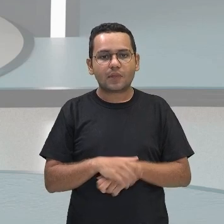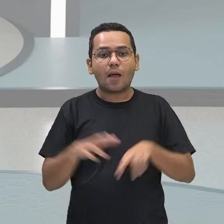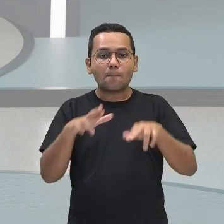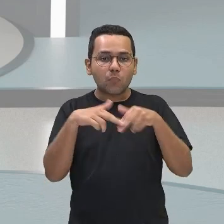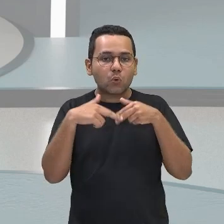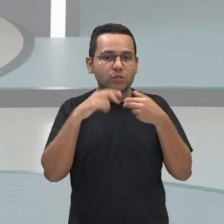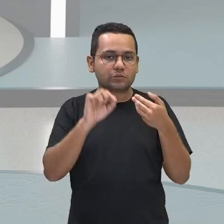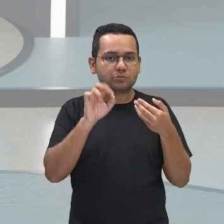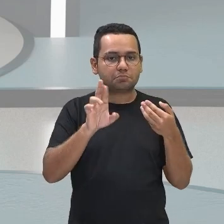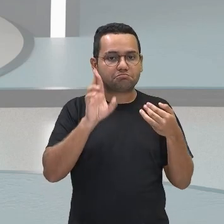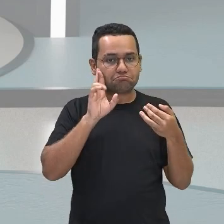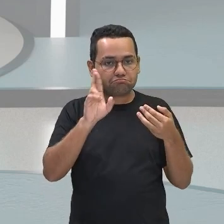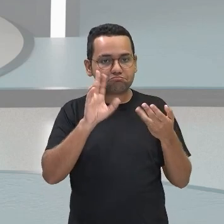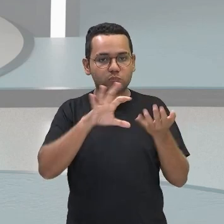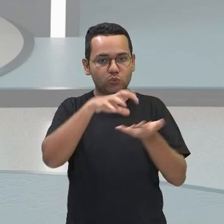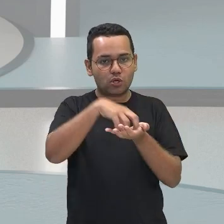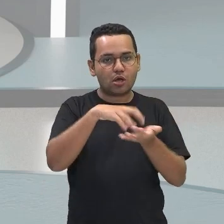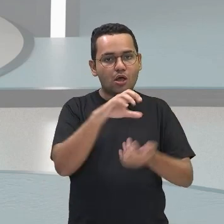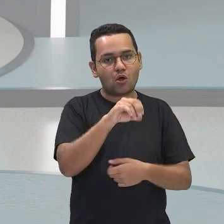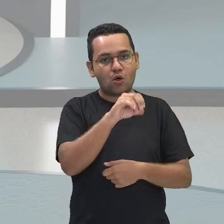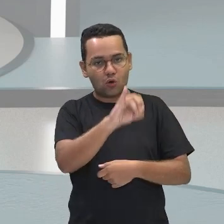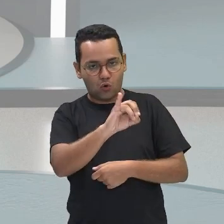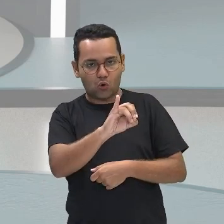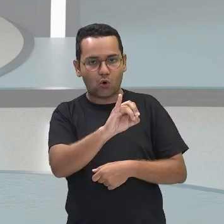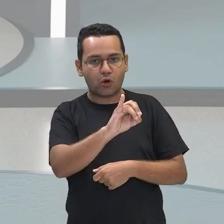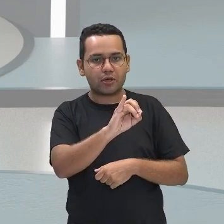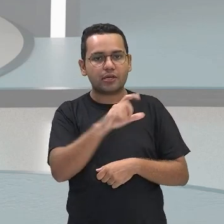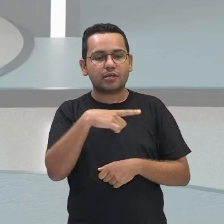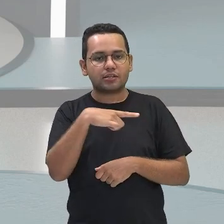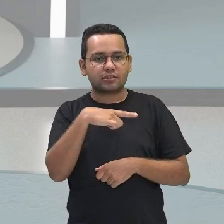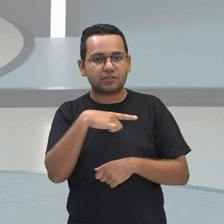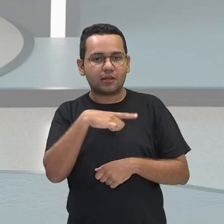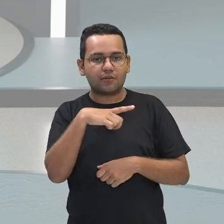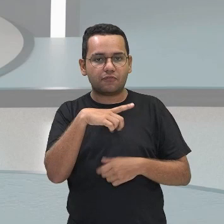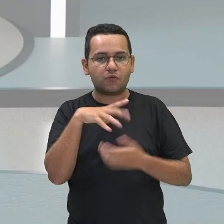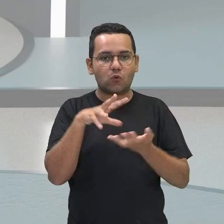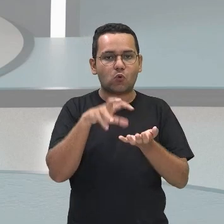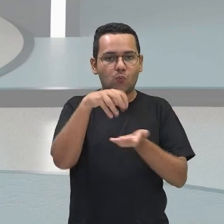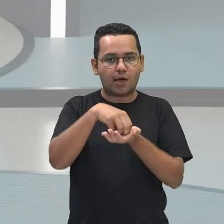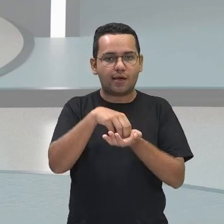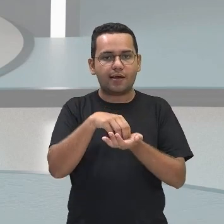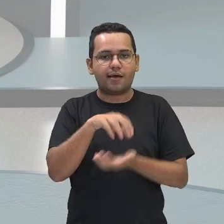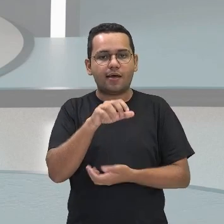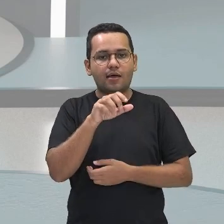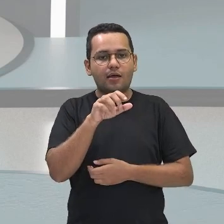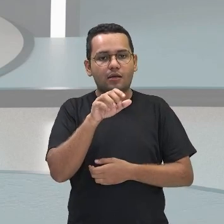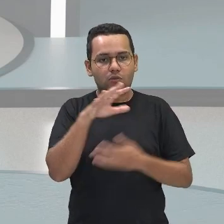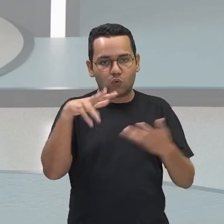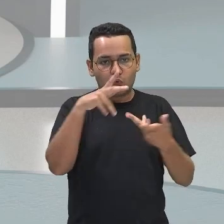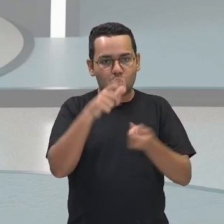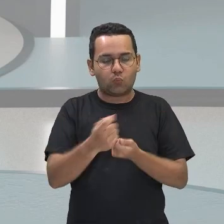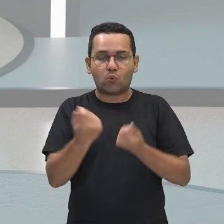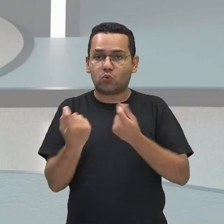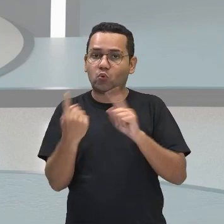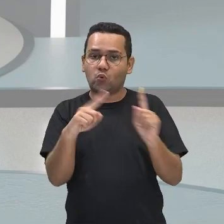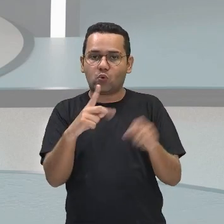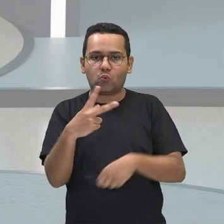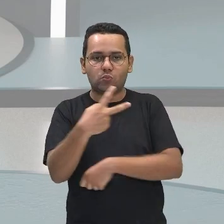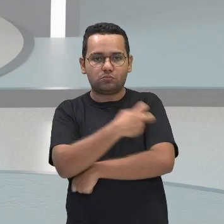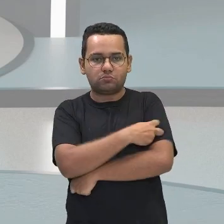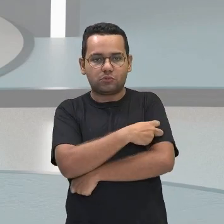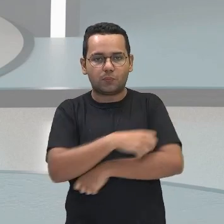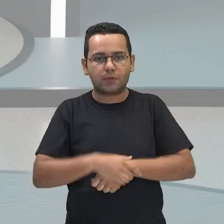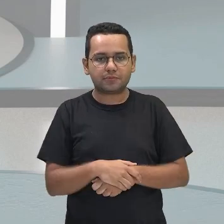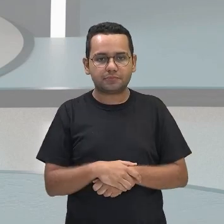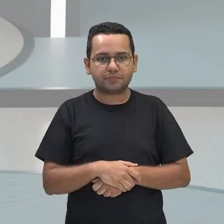Agência Mundial Antidopagem, né, a WADA, né, em inglês, ok? Então, foi elaborado essa